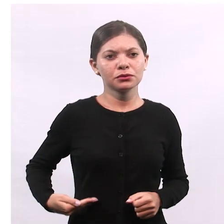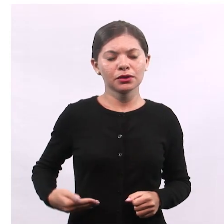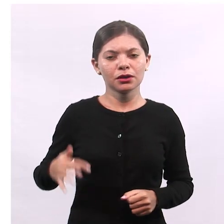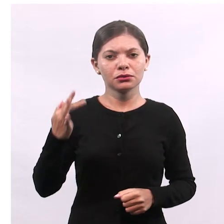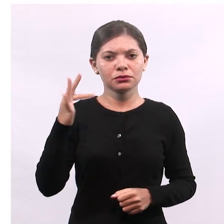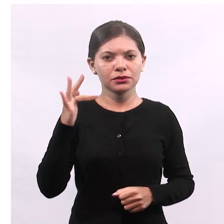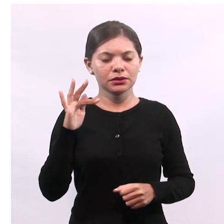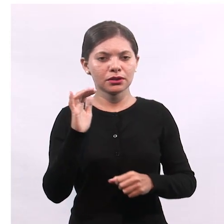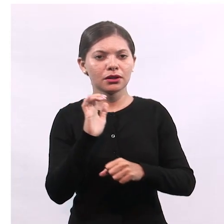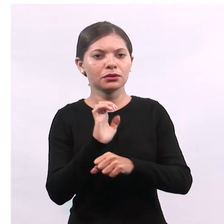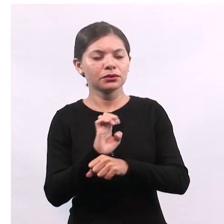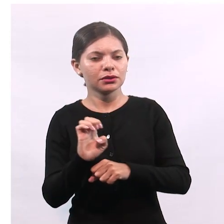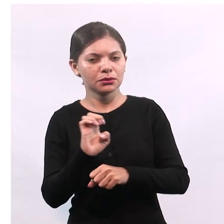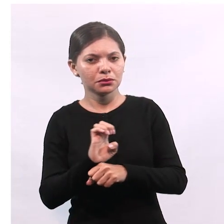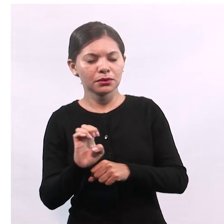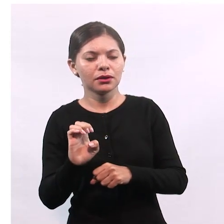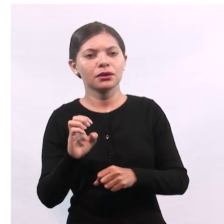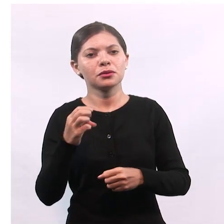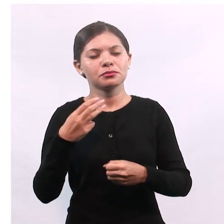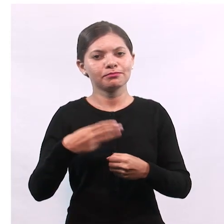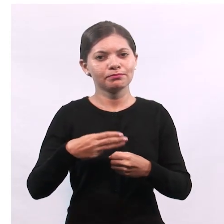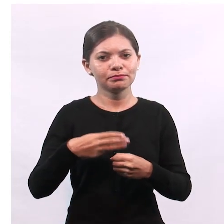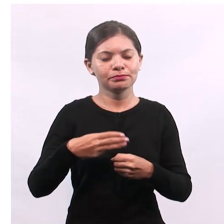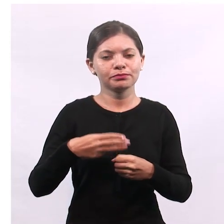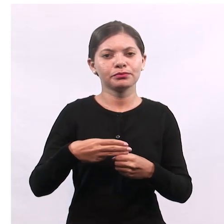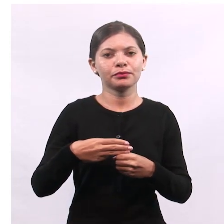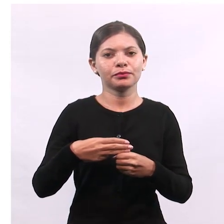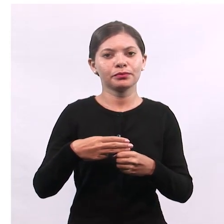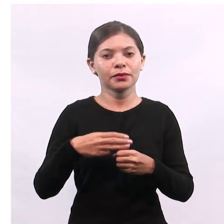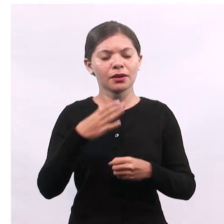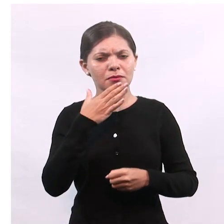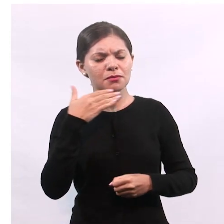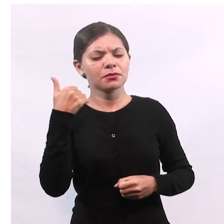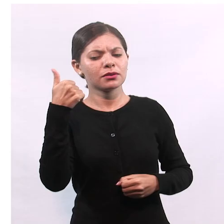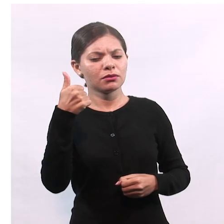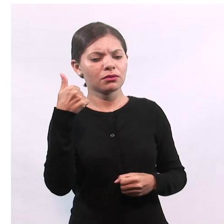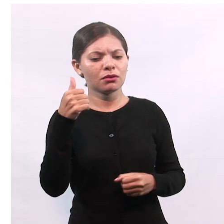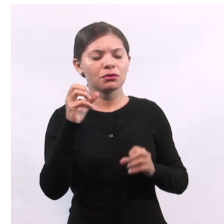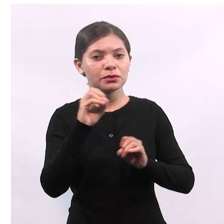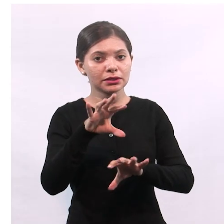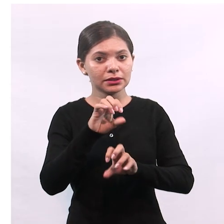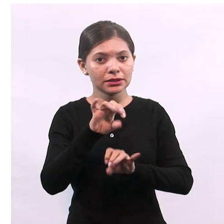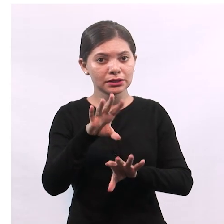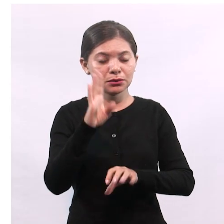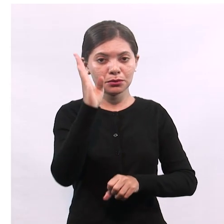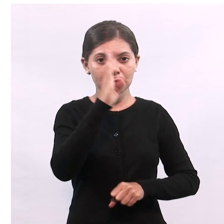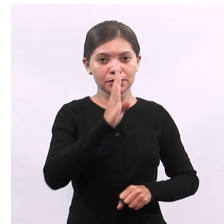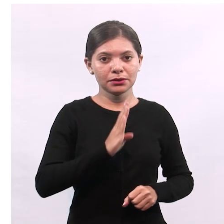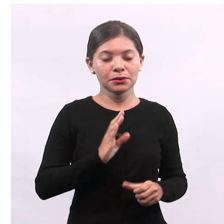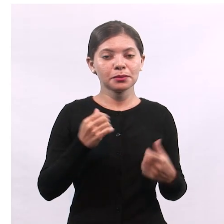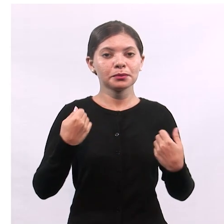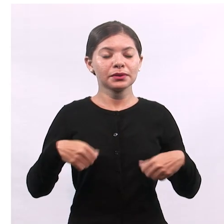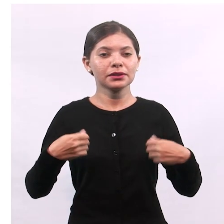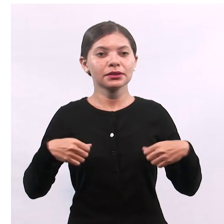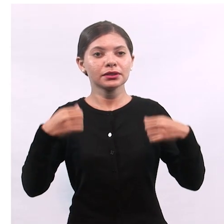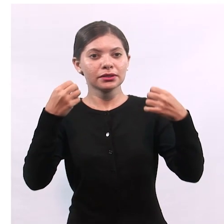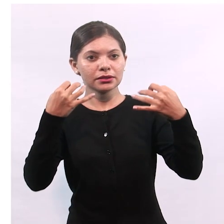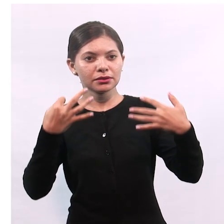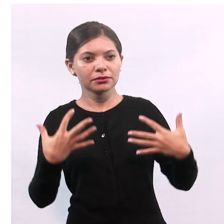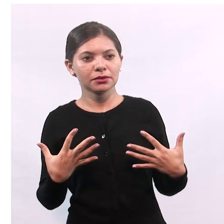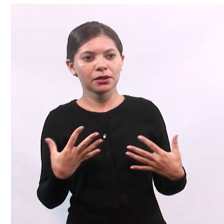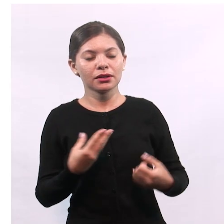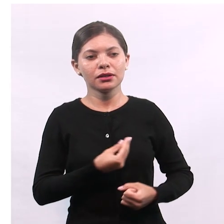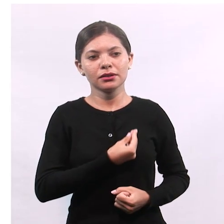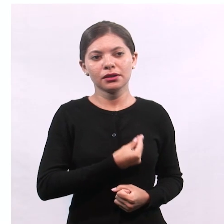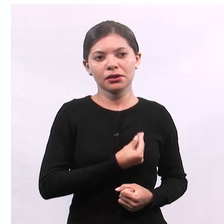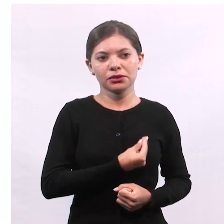tomar decisões para melhoria do ensino no Brasil para isso a gente precisa descrever a realidade por isso